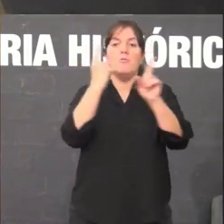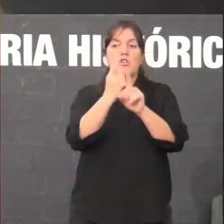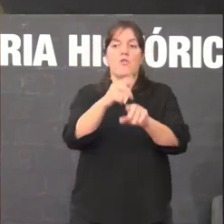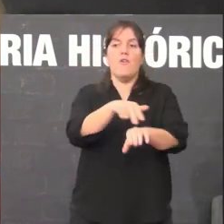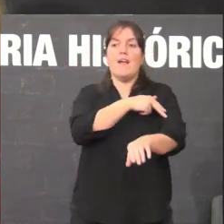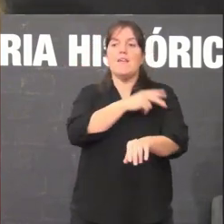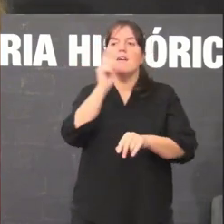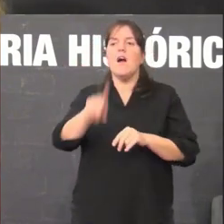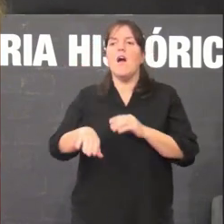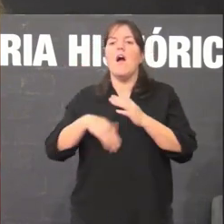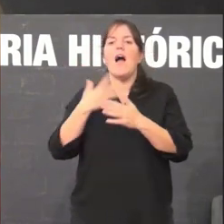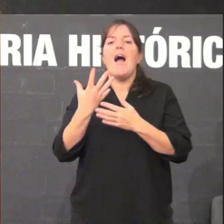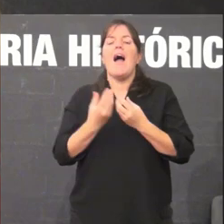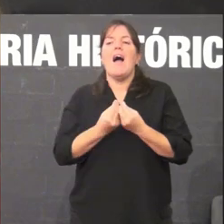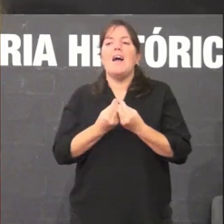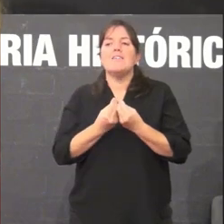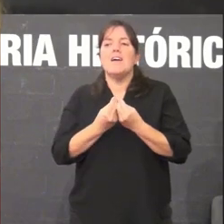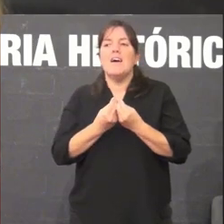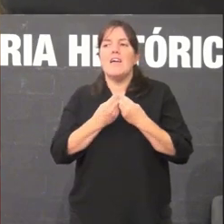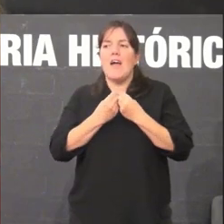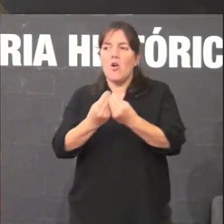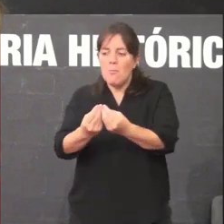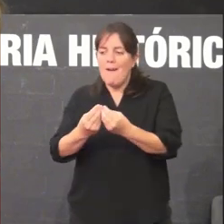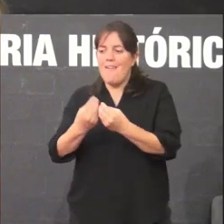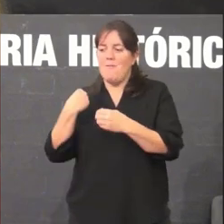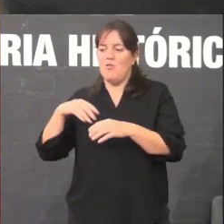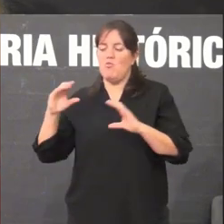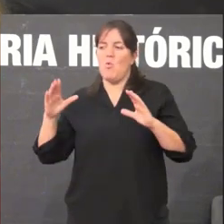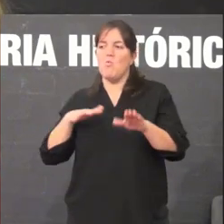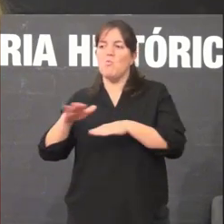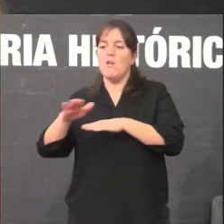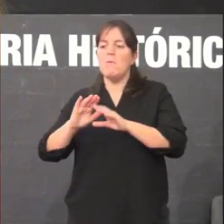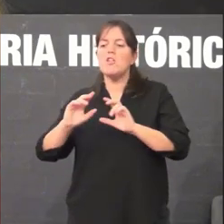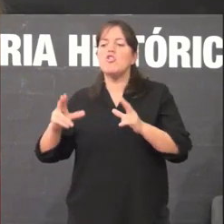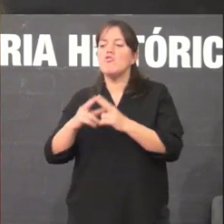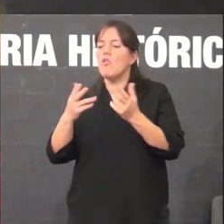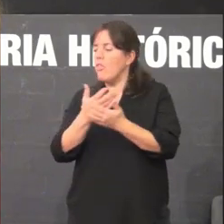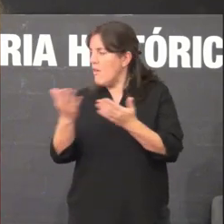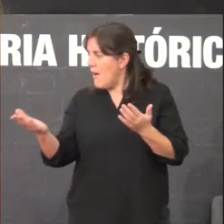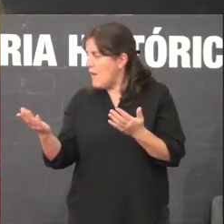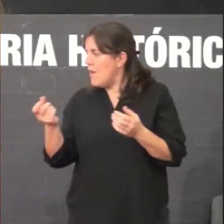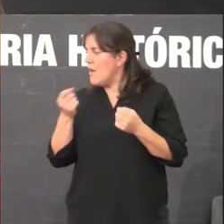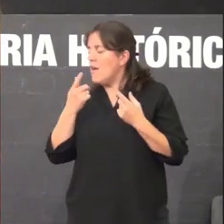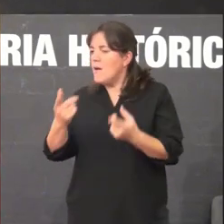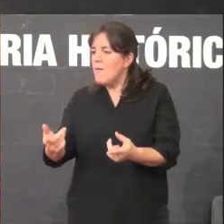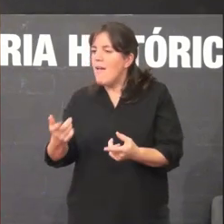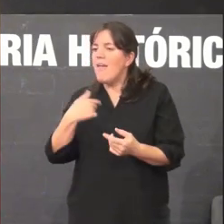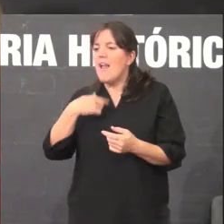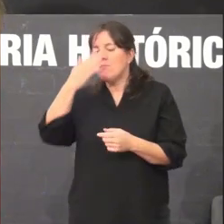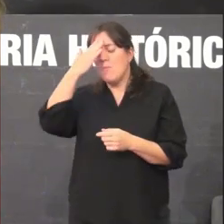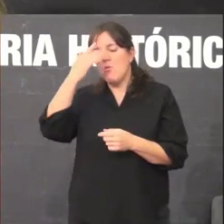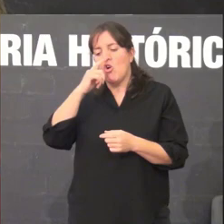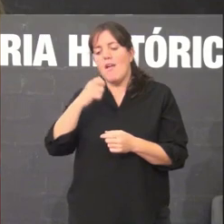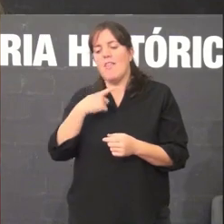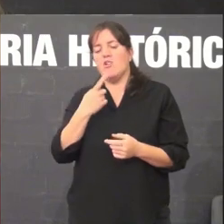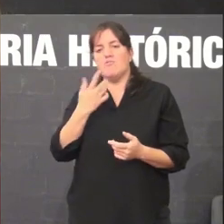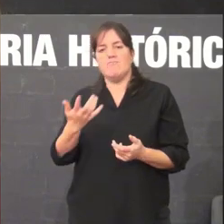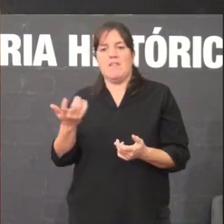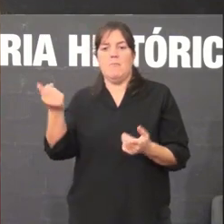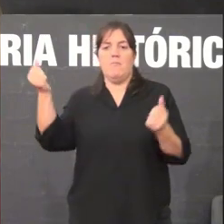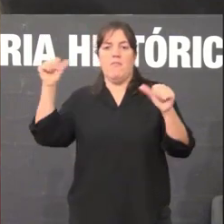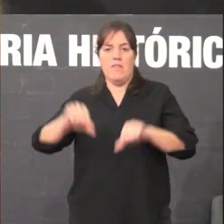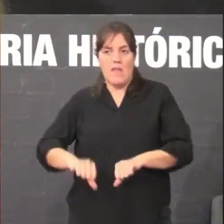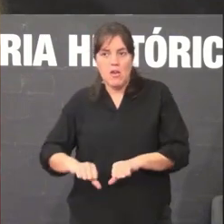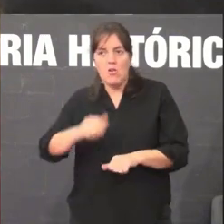acompanha então um movimento social que vai atribuir visibilidade à memória dos vencidos, à